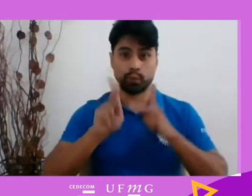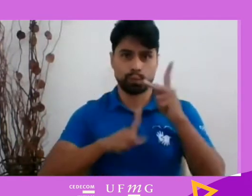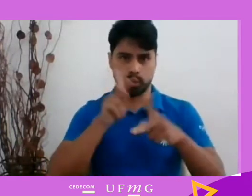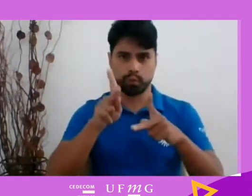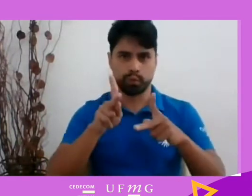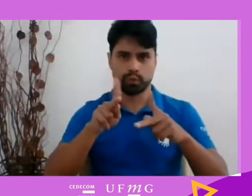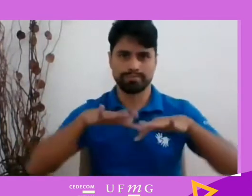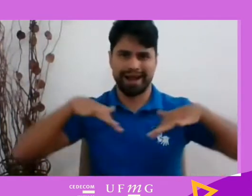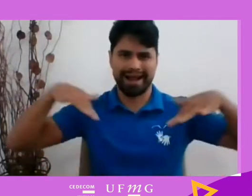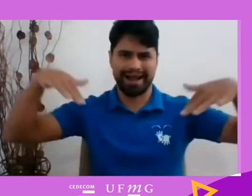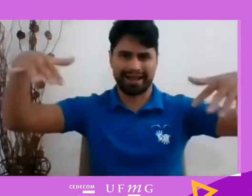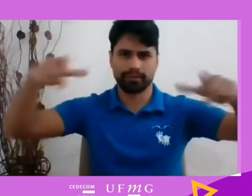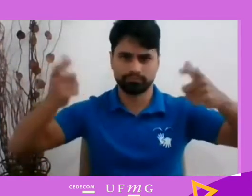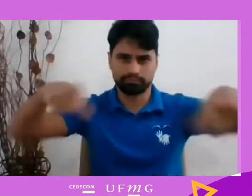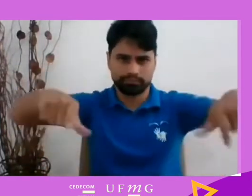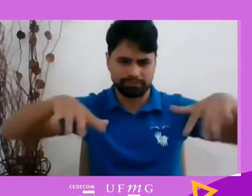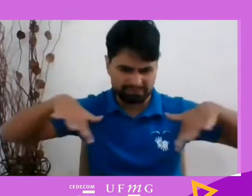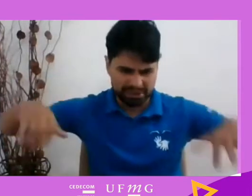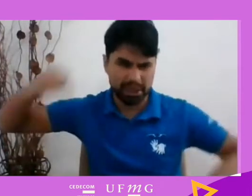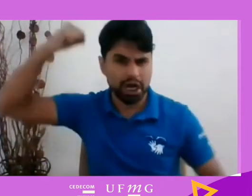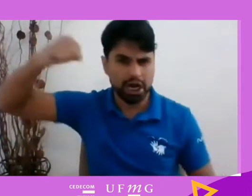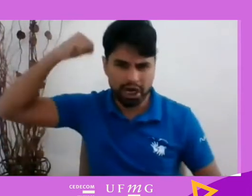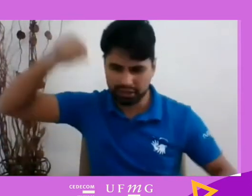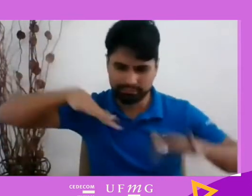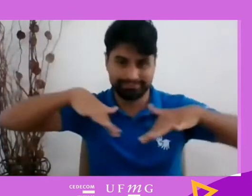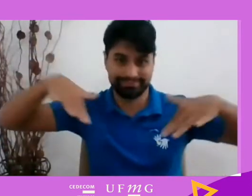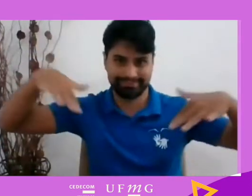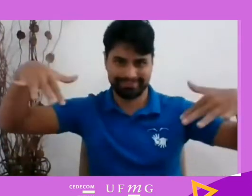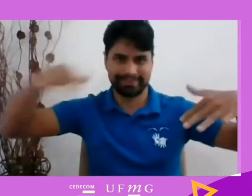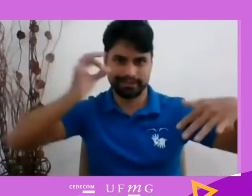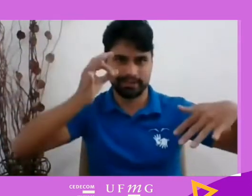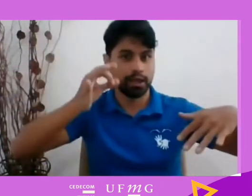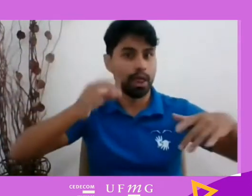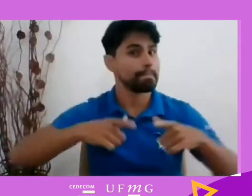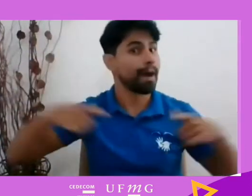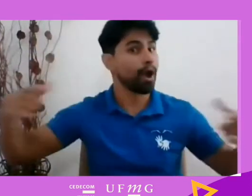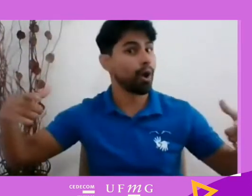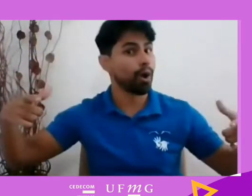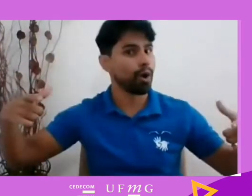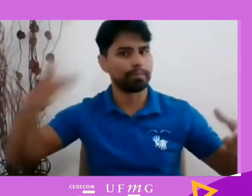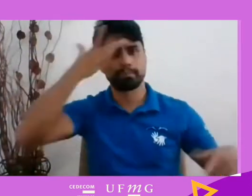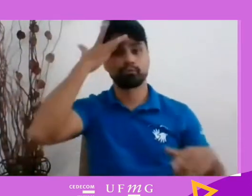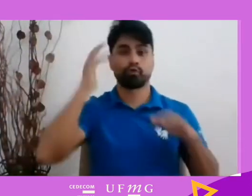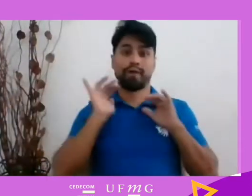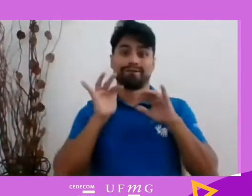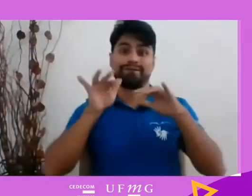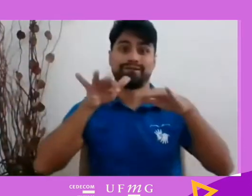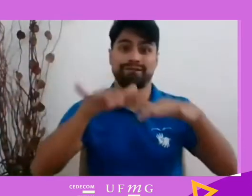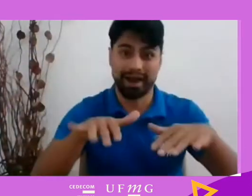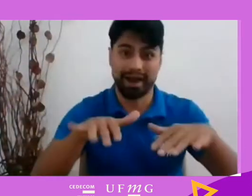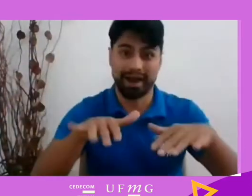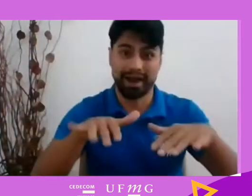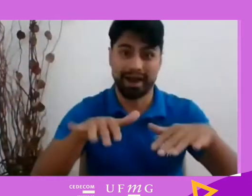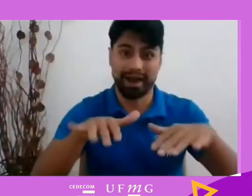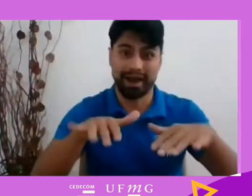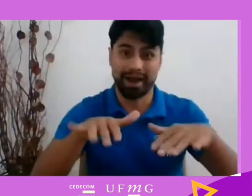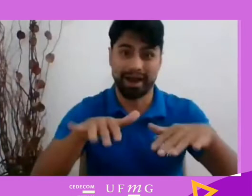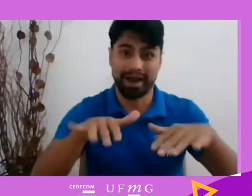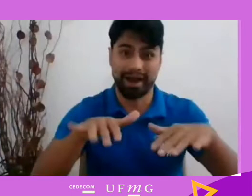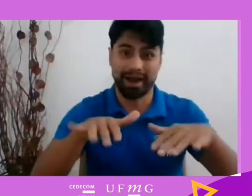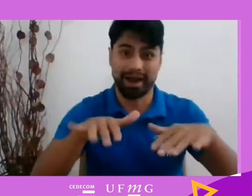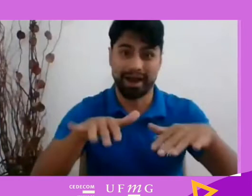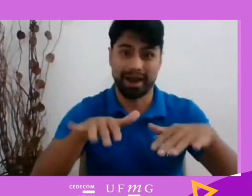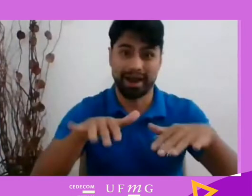uma partida, é muito maior do que o público que está do que a multidão que se aglomera no estádio de futebol, por